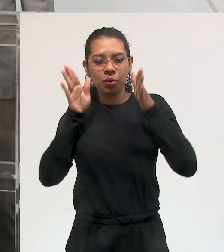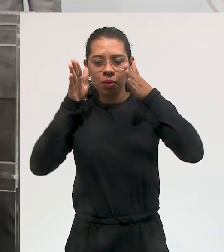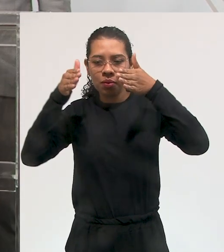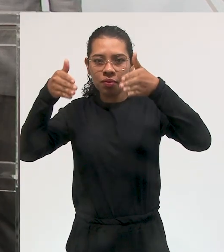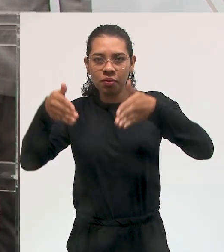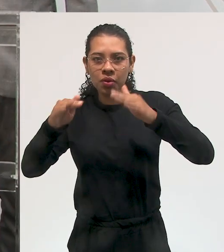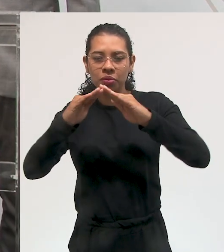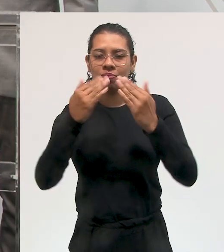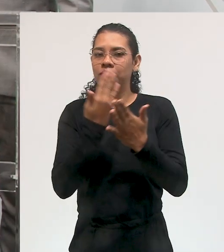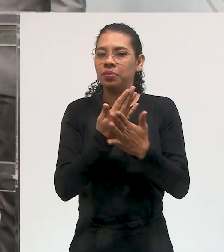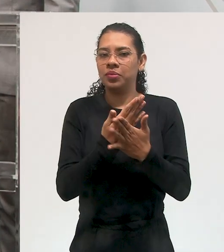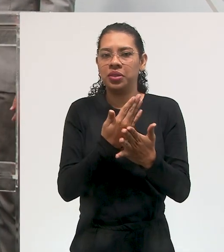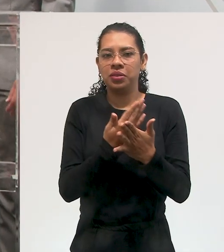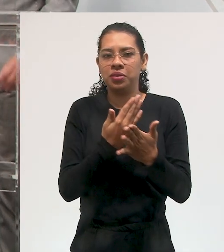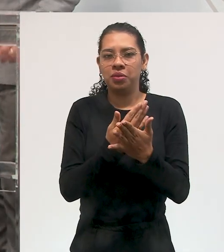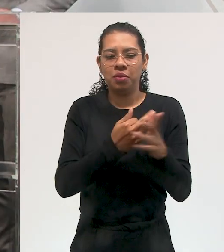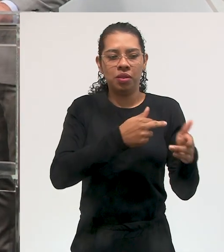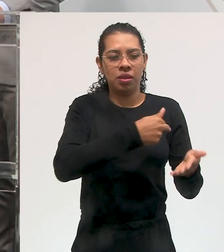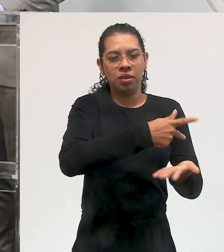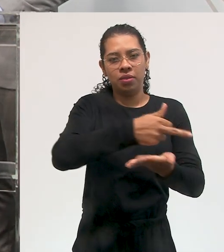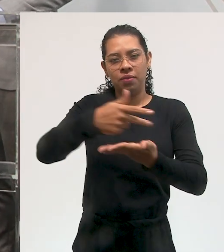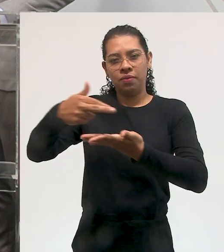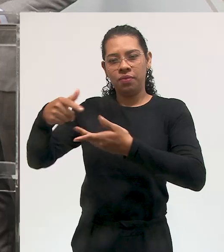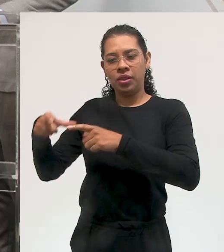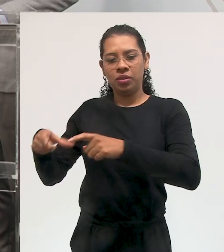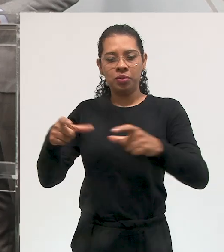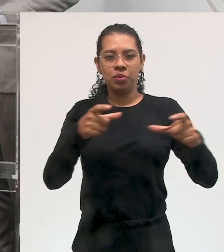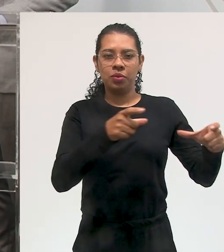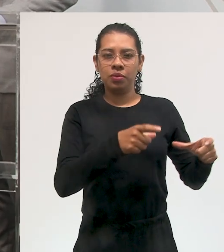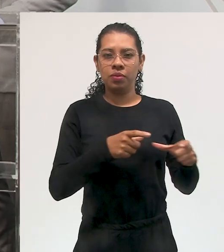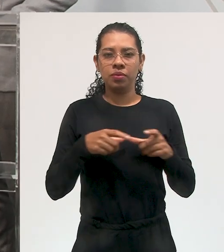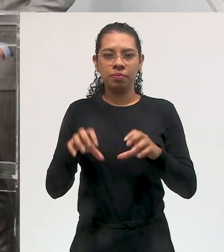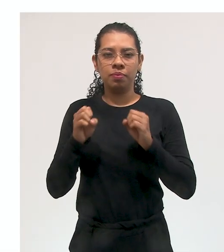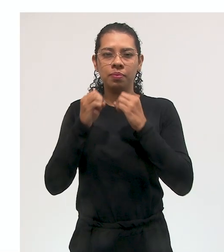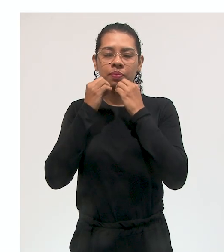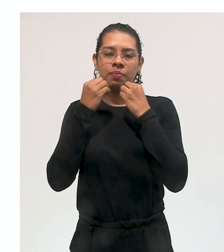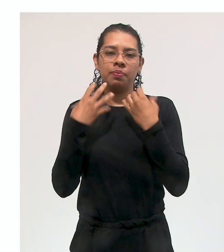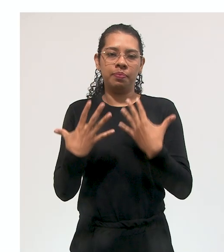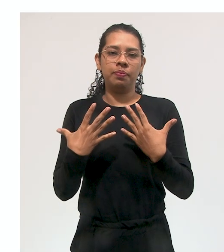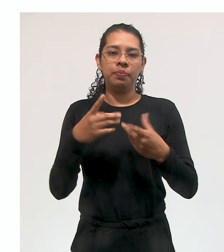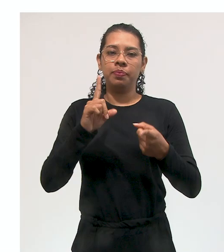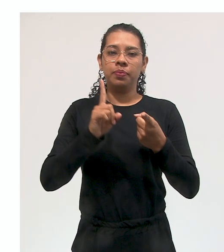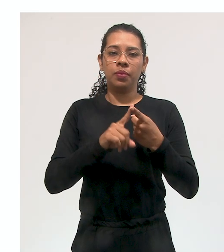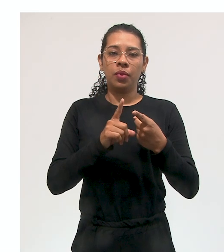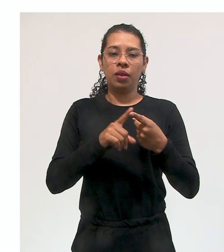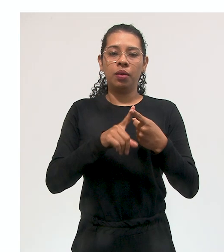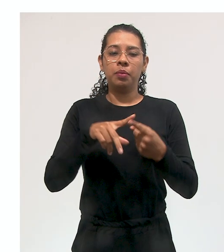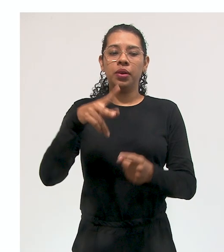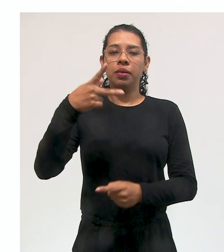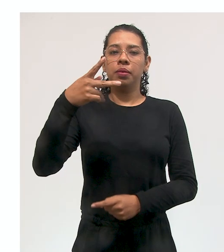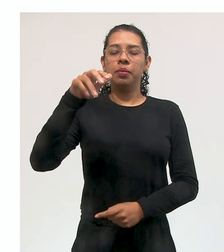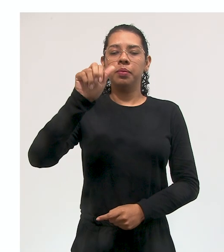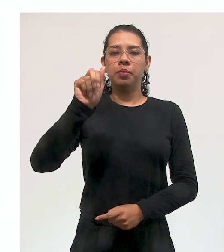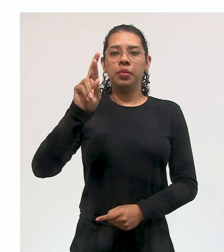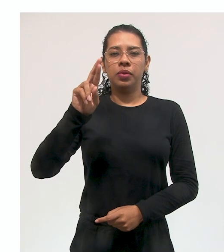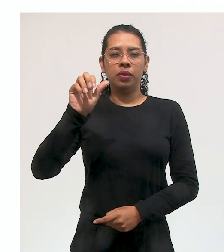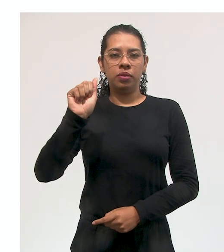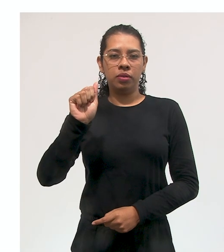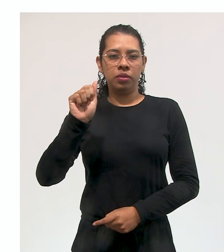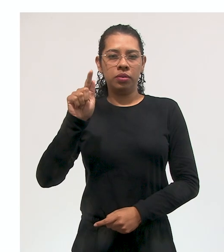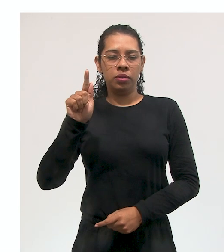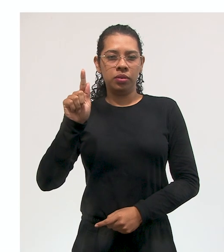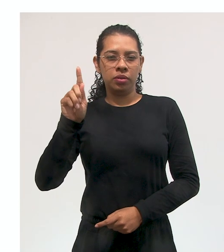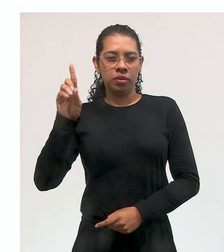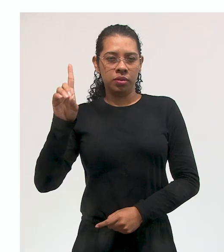cidade, dentro do local da escola, ok? Novos paradigmas da formação continuada, pessoal.